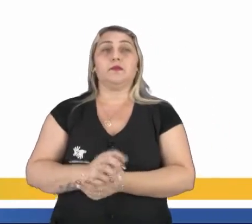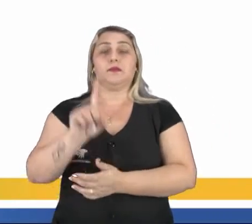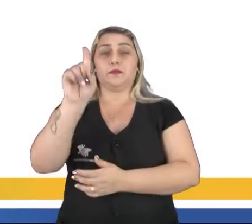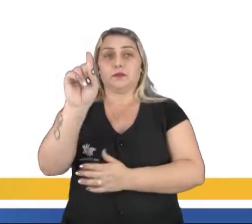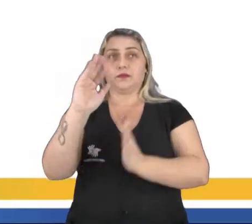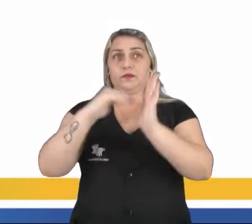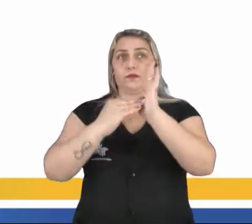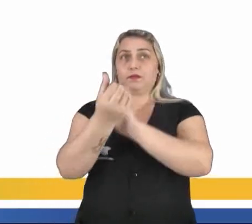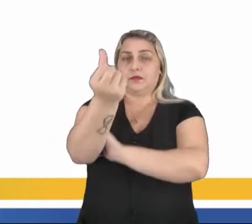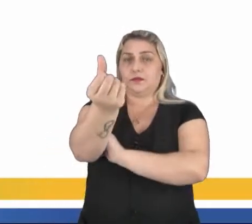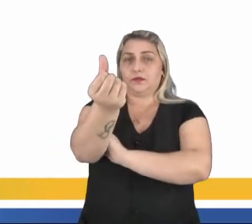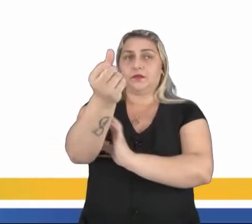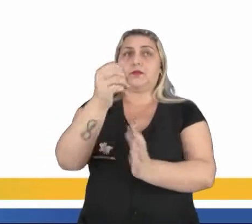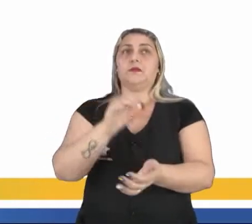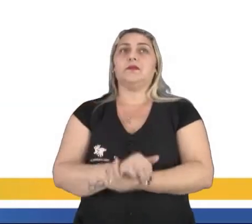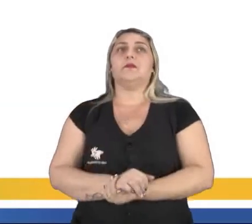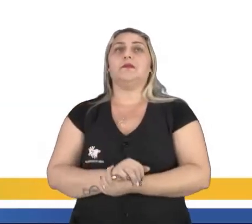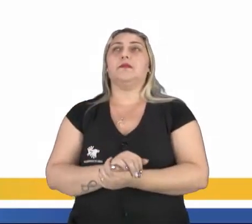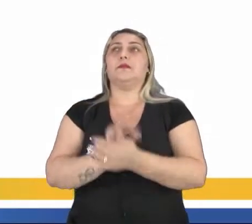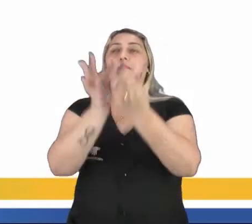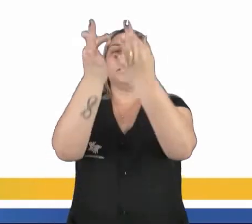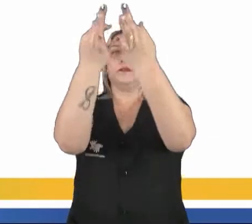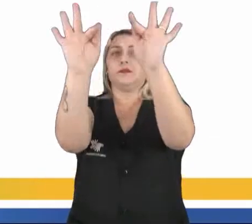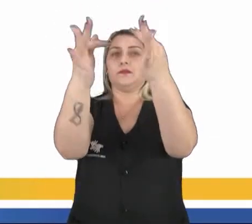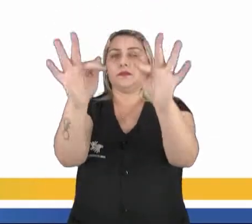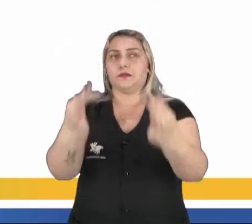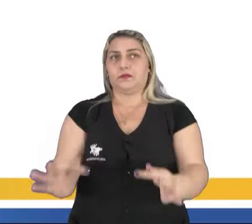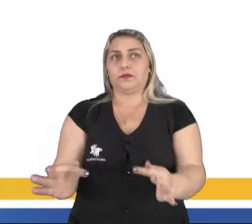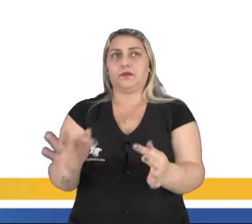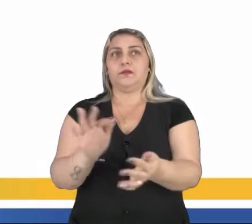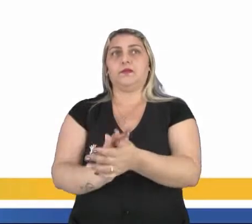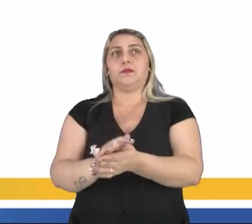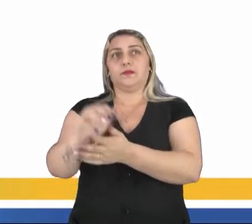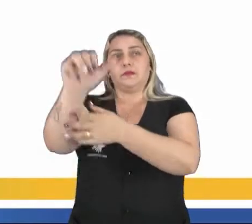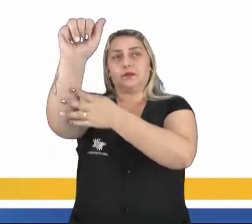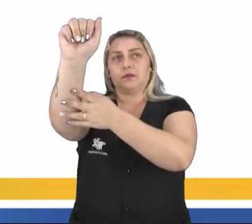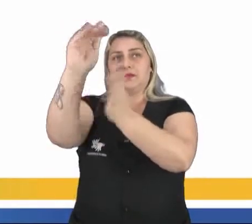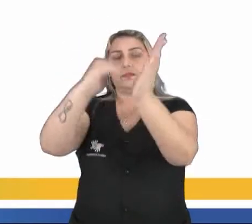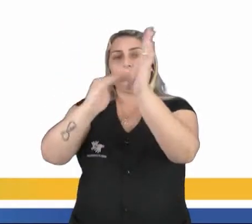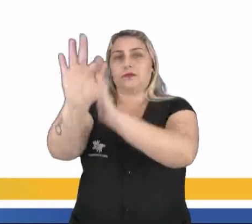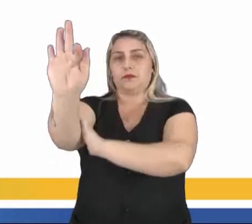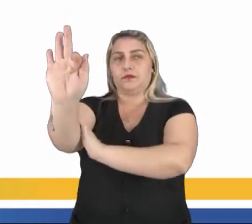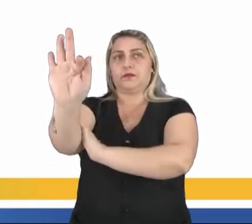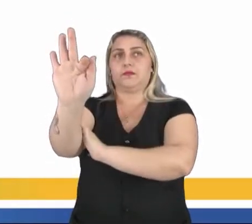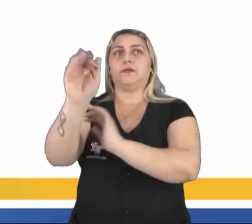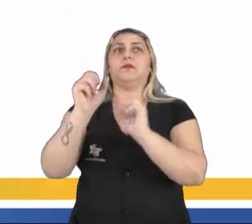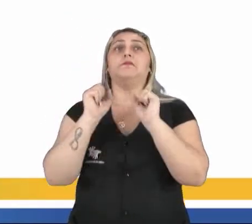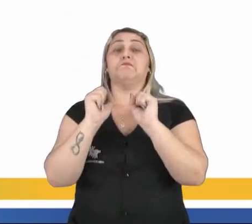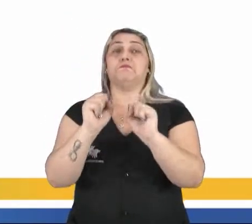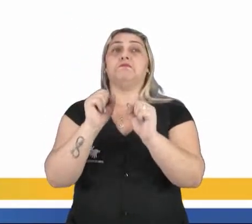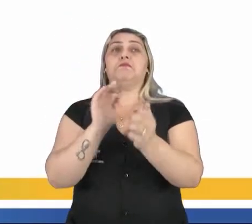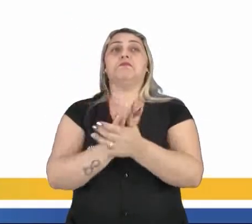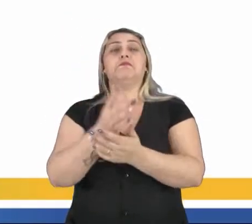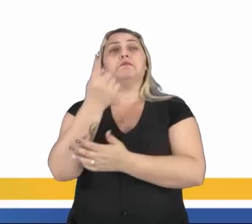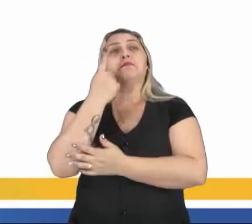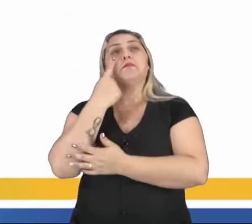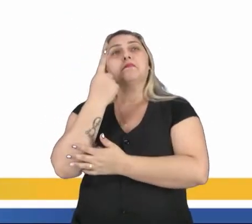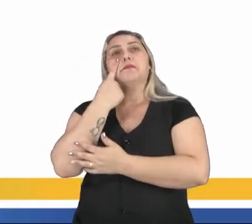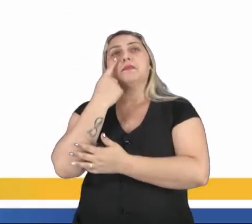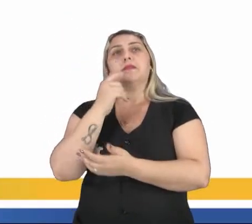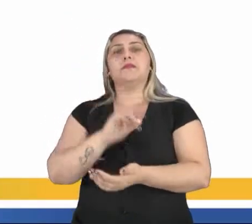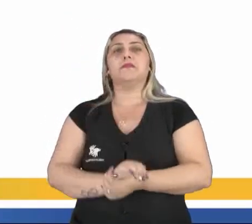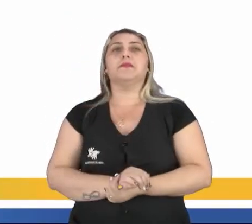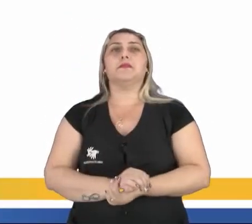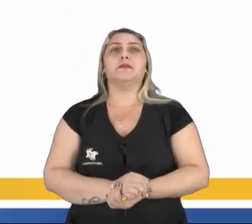a 6. E nós temos aqui as frases. Elas podem ser o quê? Vejam aí.